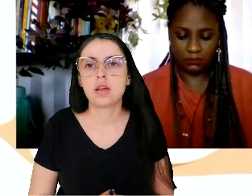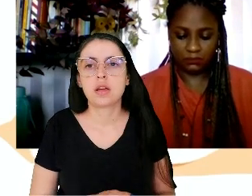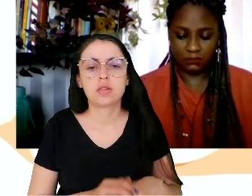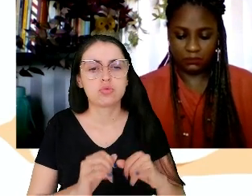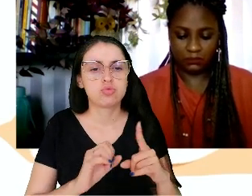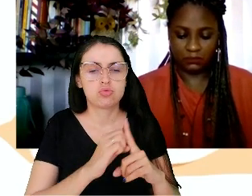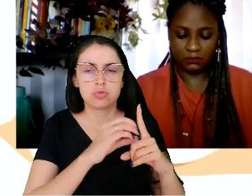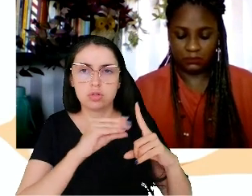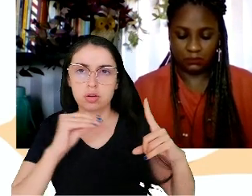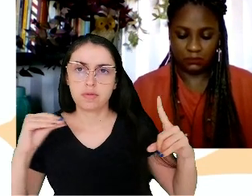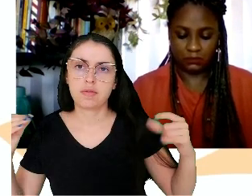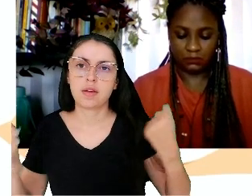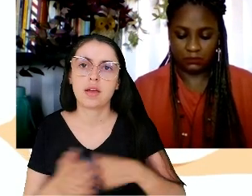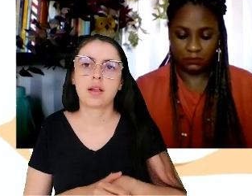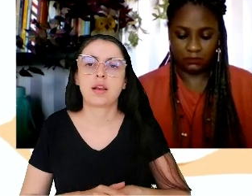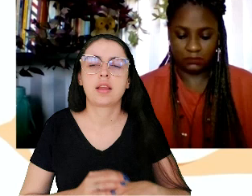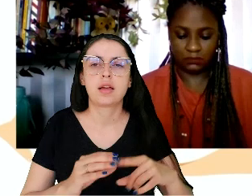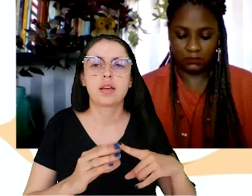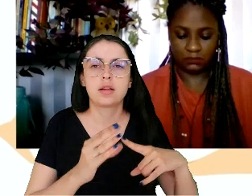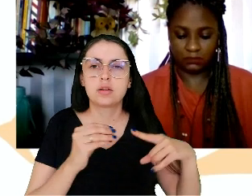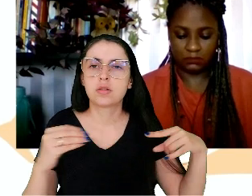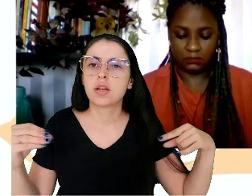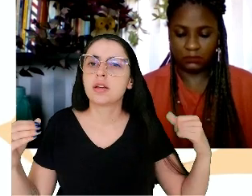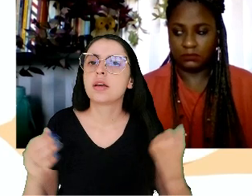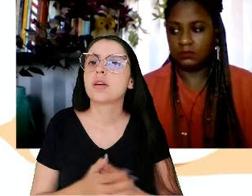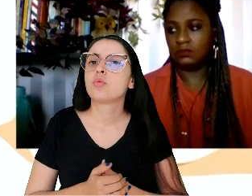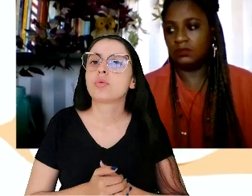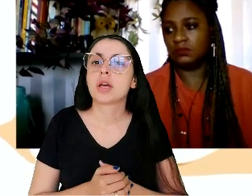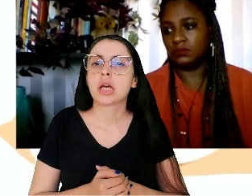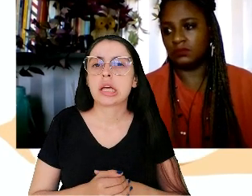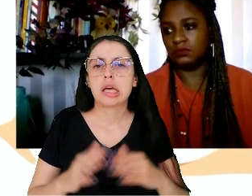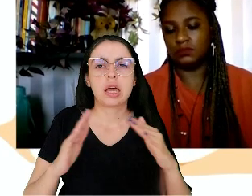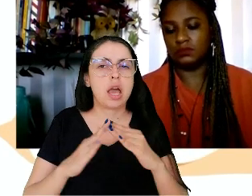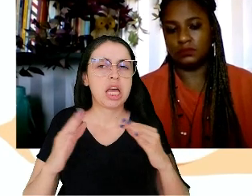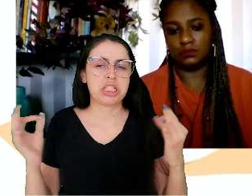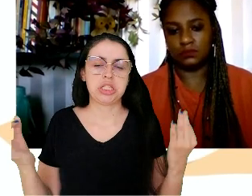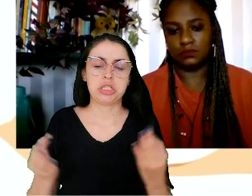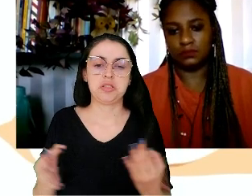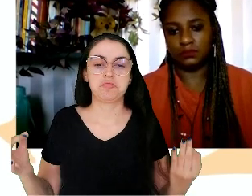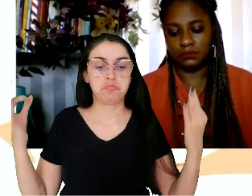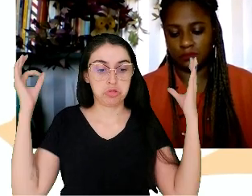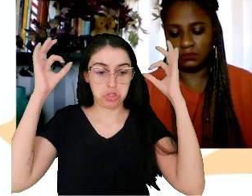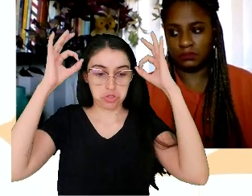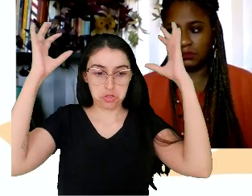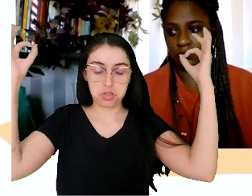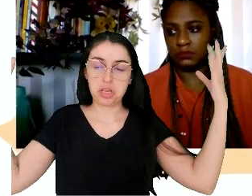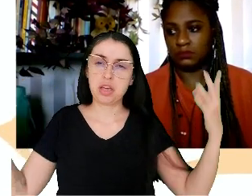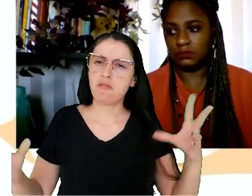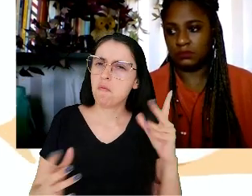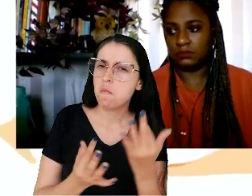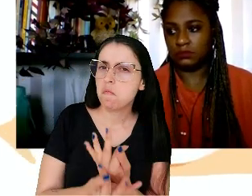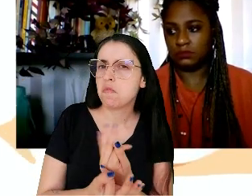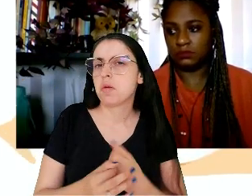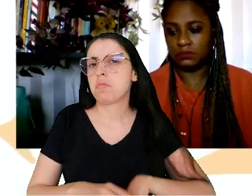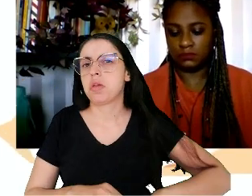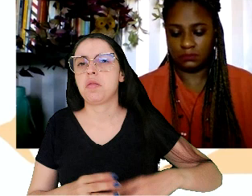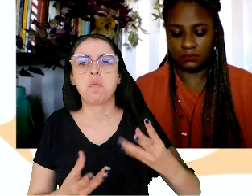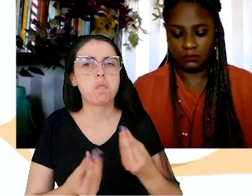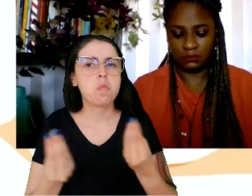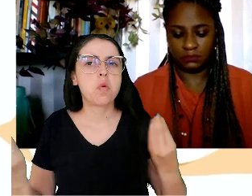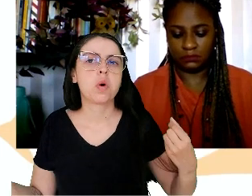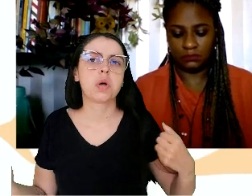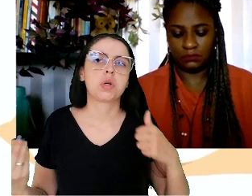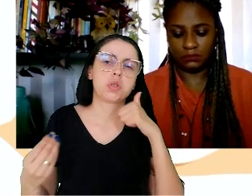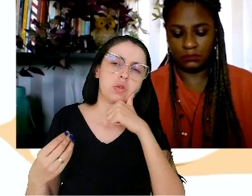nos subúrbios americanos, que tinham casas confortáveis, que tinham uma família com vários filhos,